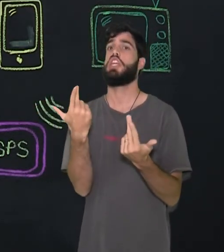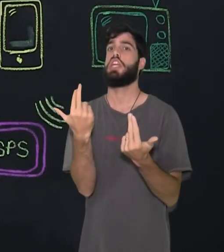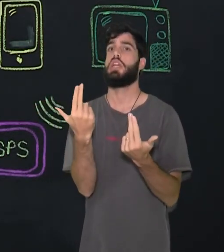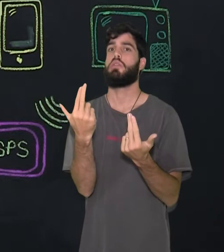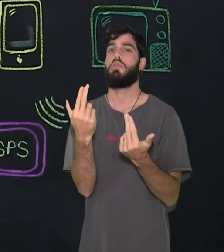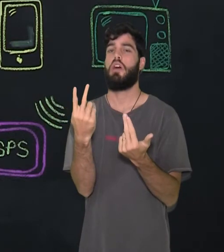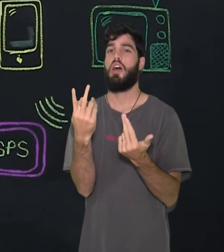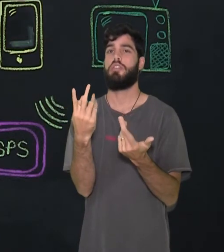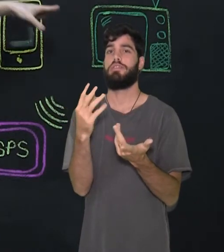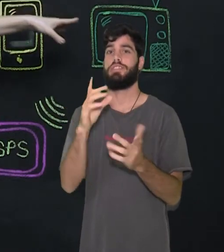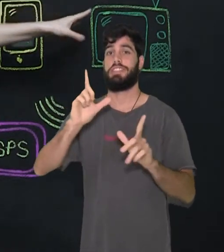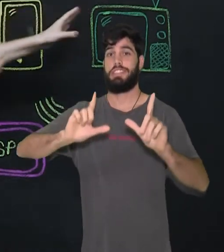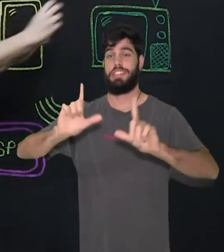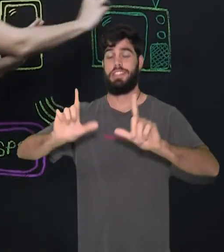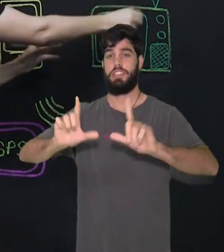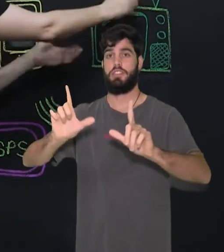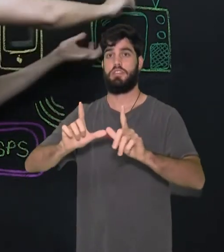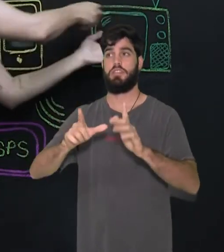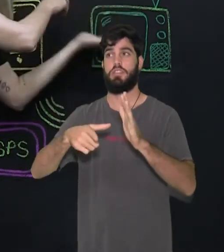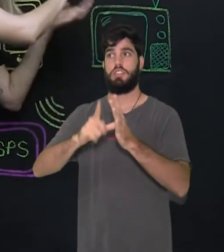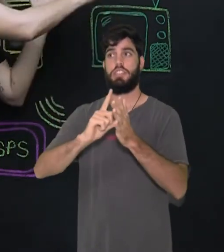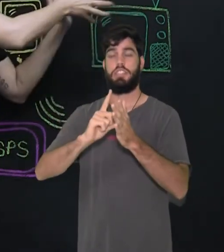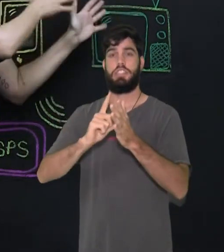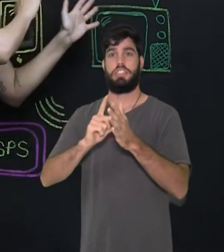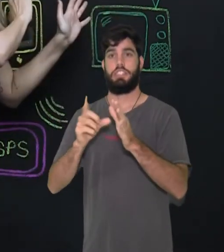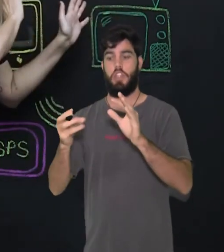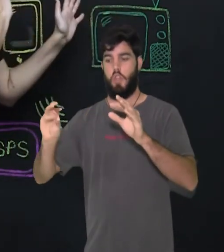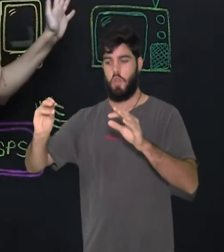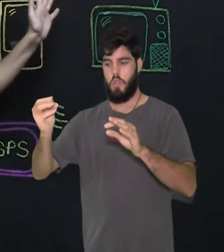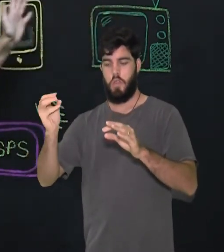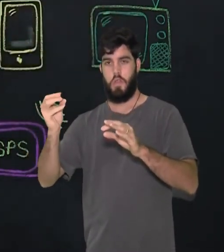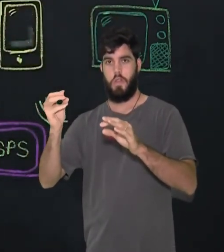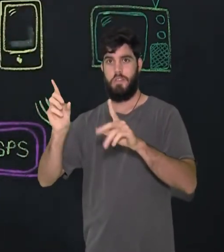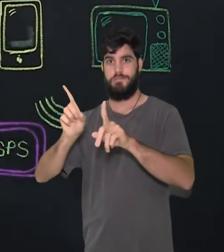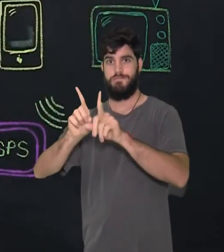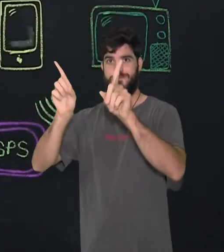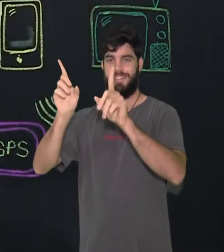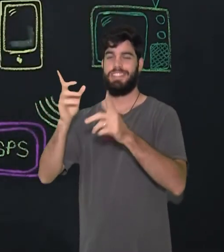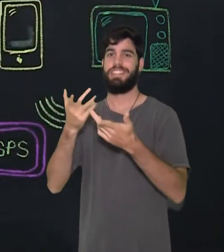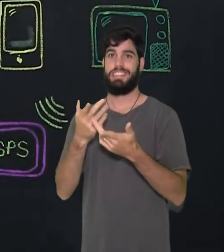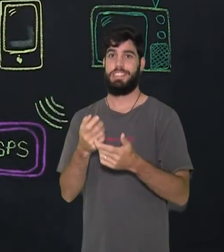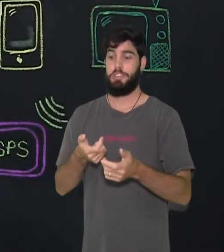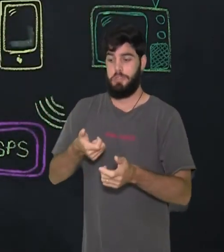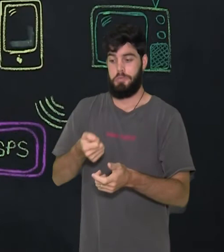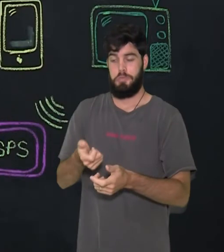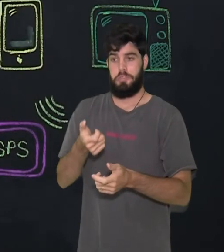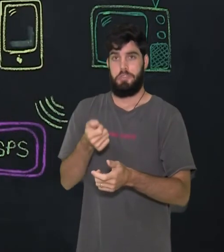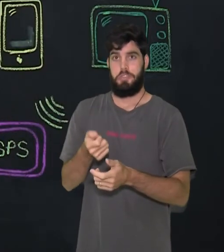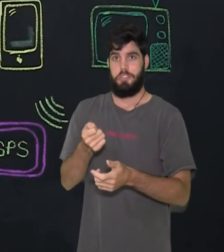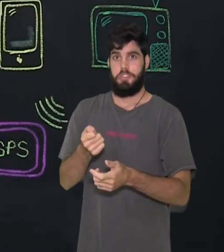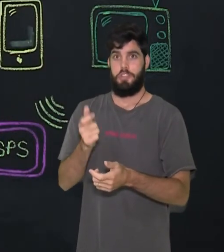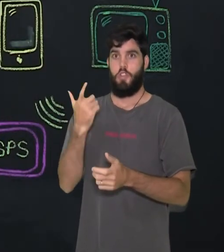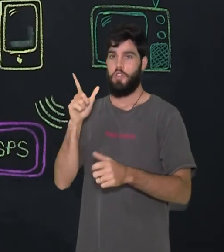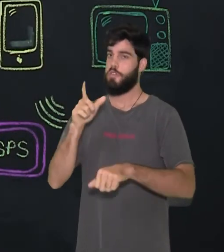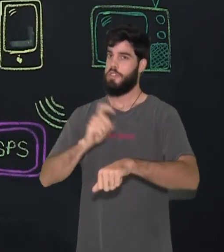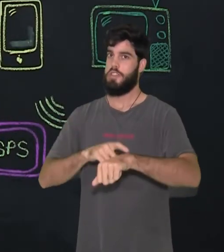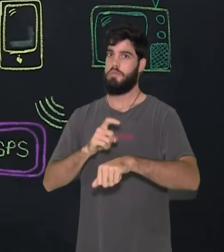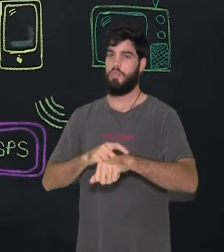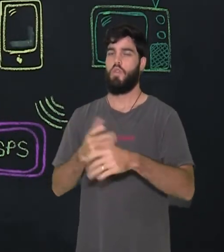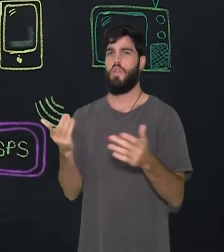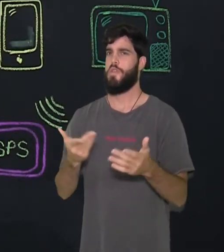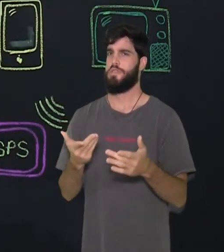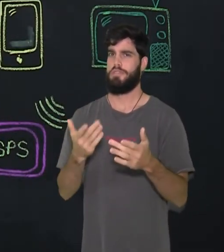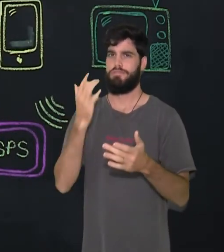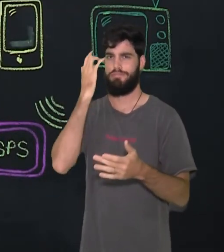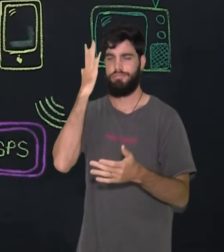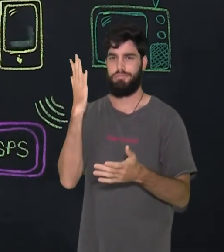coisa. Antigamente as TVs eram desse jeito, botões, você girava, uma coisa louca, né? Controle remoto então era coisa de outro mundo. E hoje não.